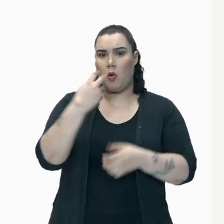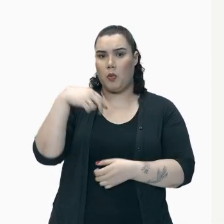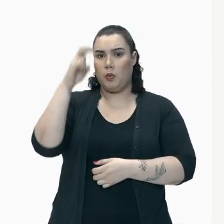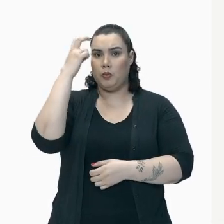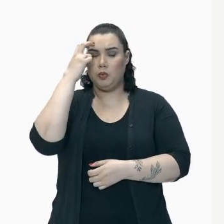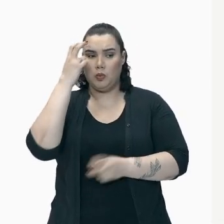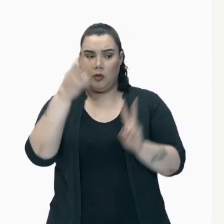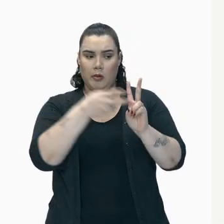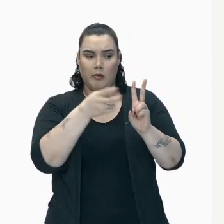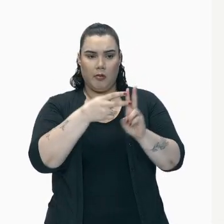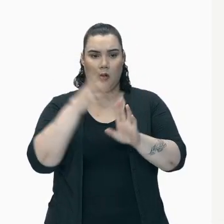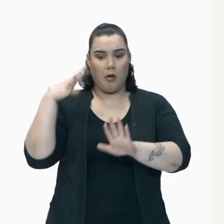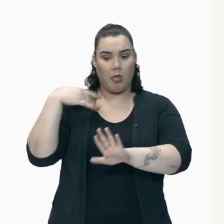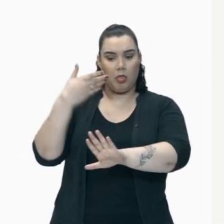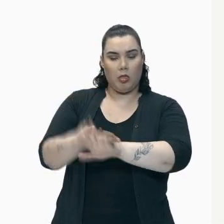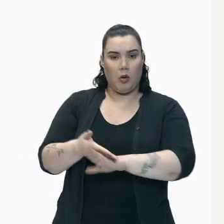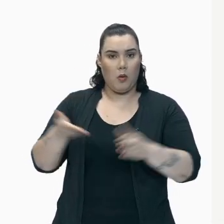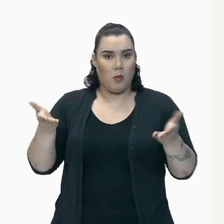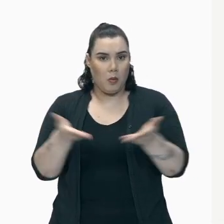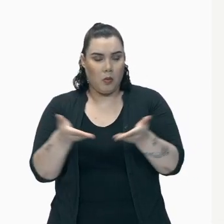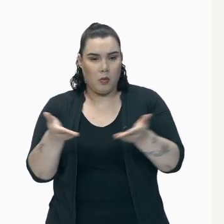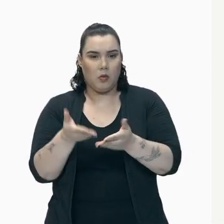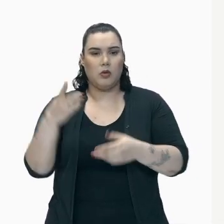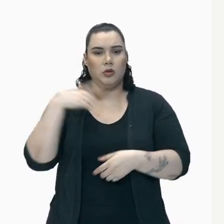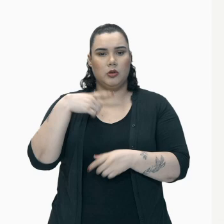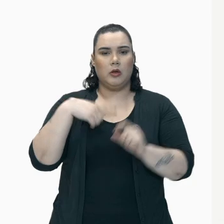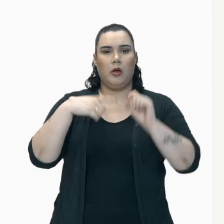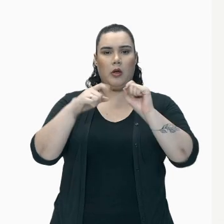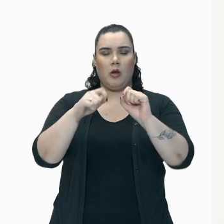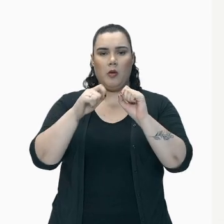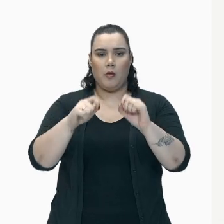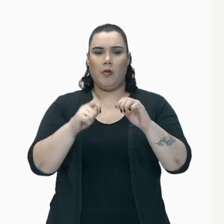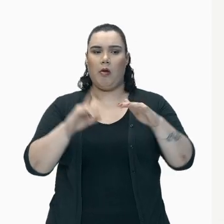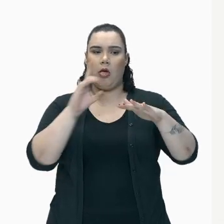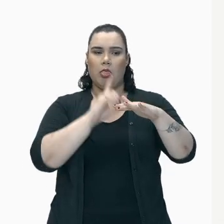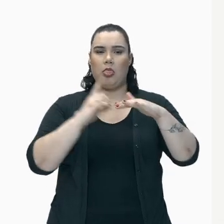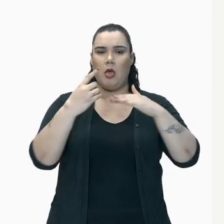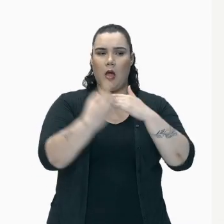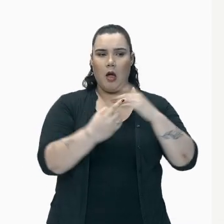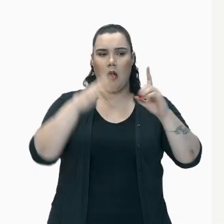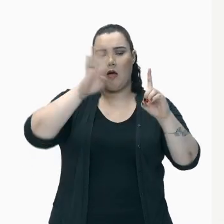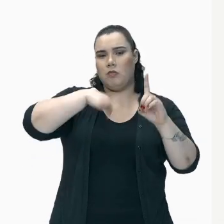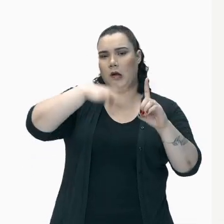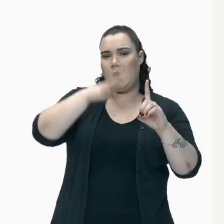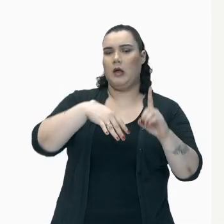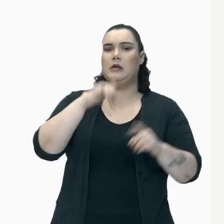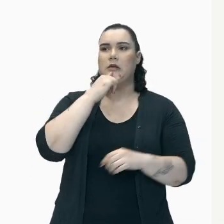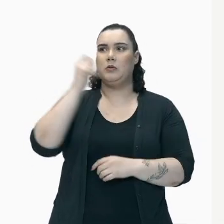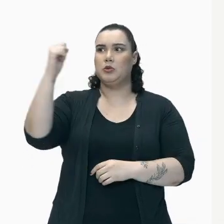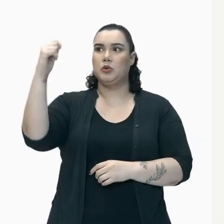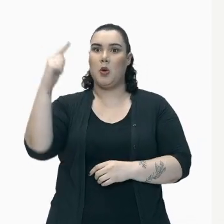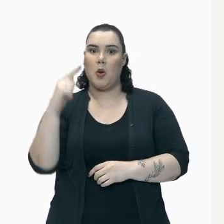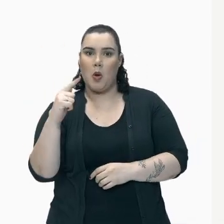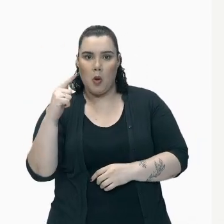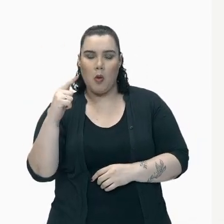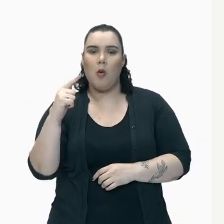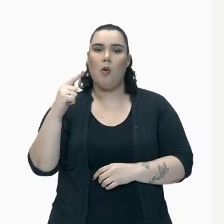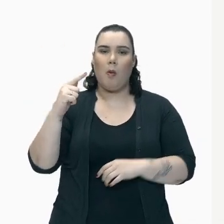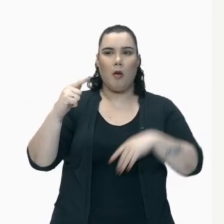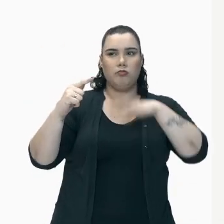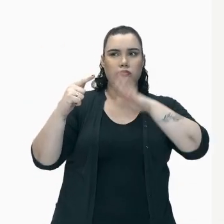adoram o Tupã, que nada mais é do que o Sol, Jaci, que é a Lua, né?